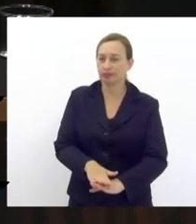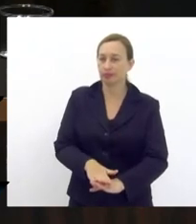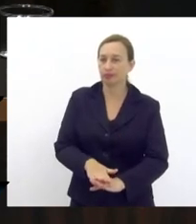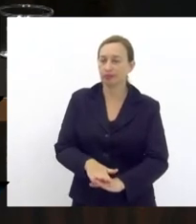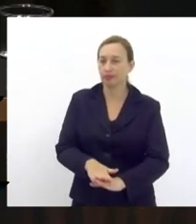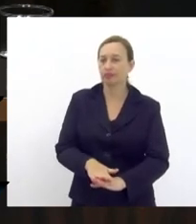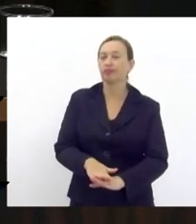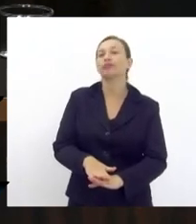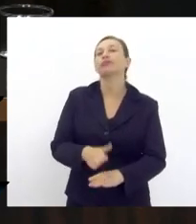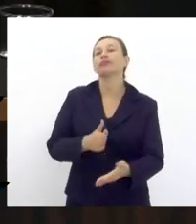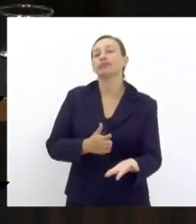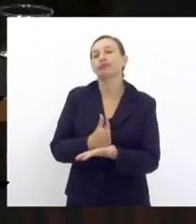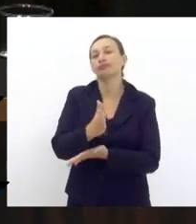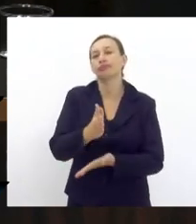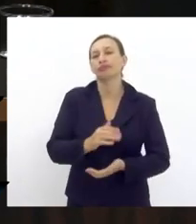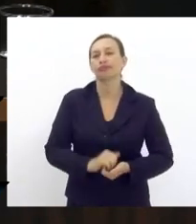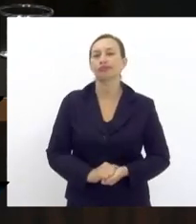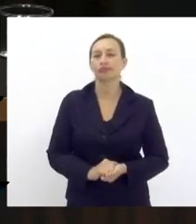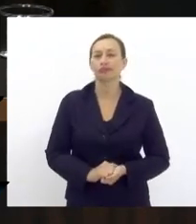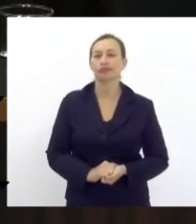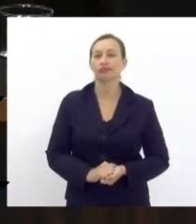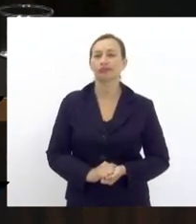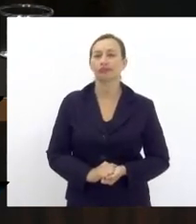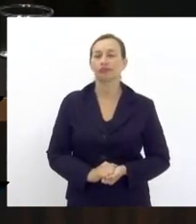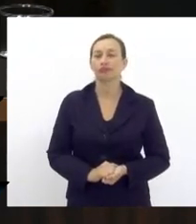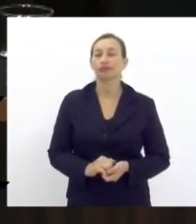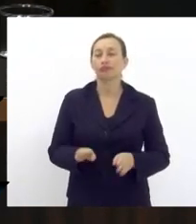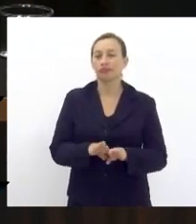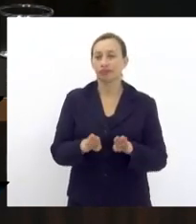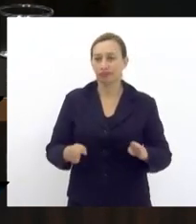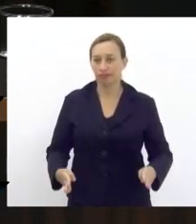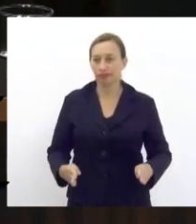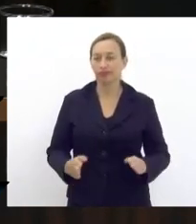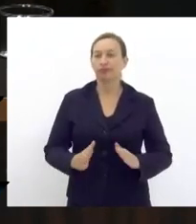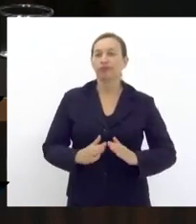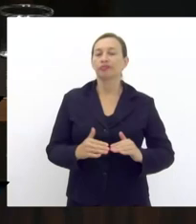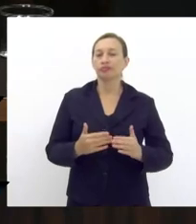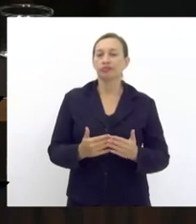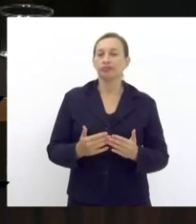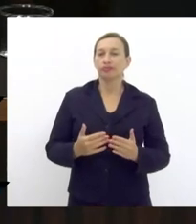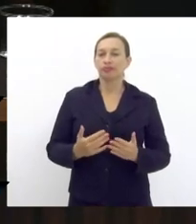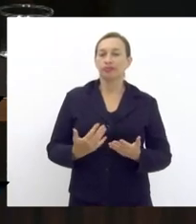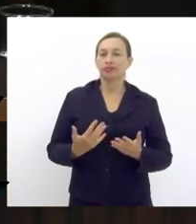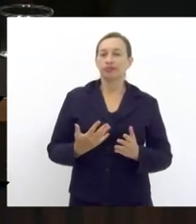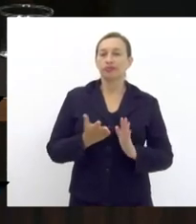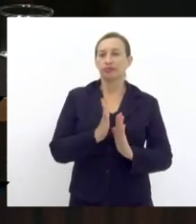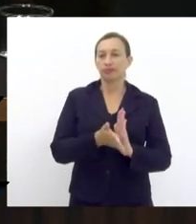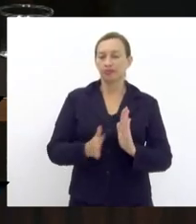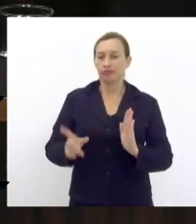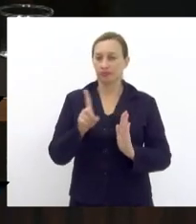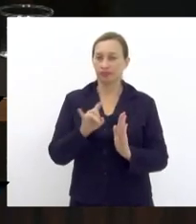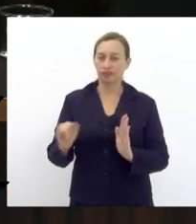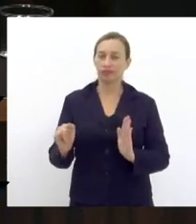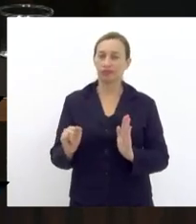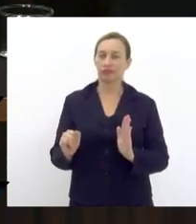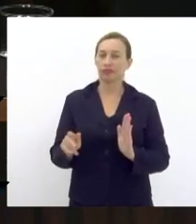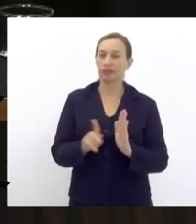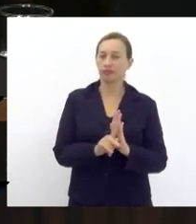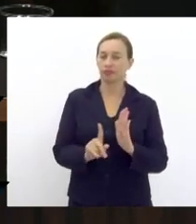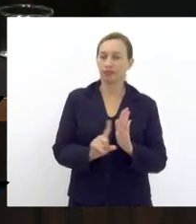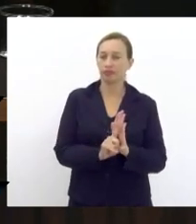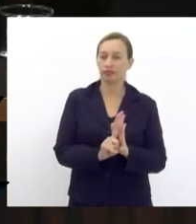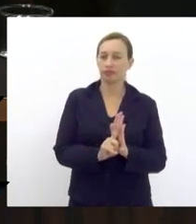Permaneçam como estão. Aprovado. Há sobre a mesa requerimento de inclusão da ordem do dia o projeto de